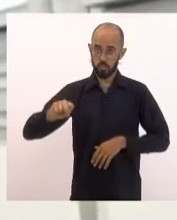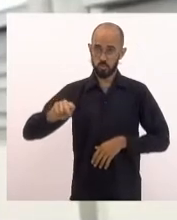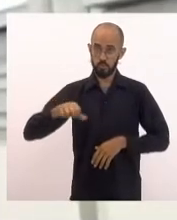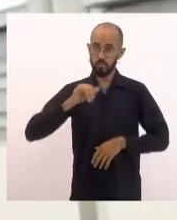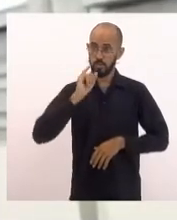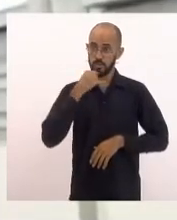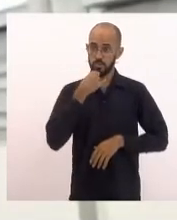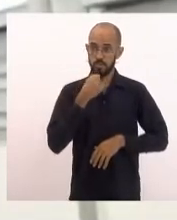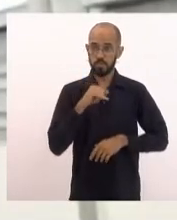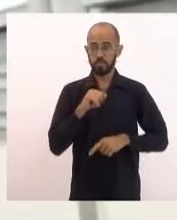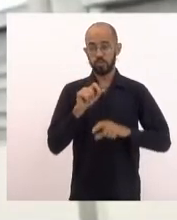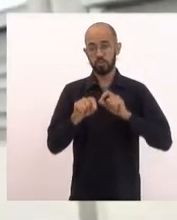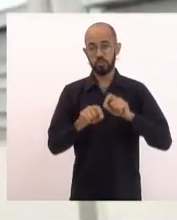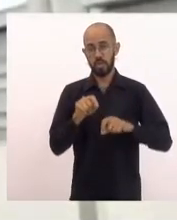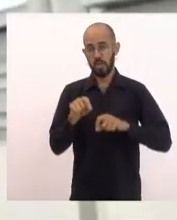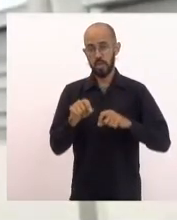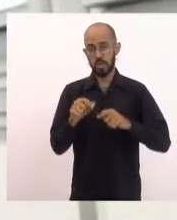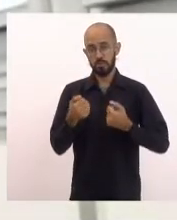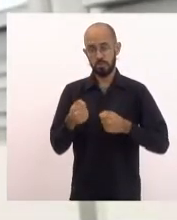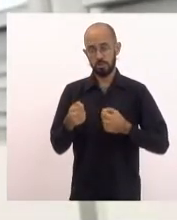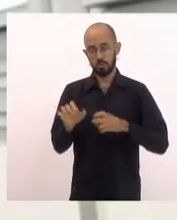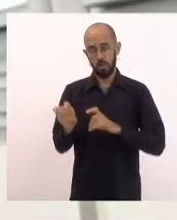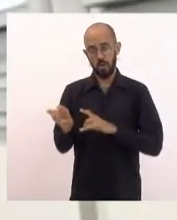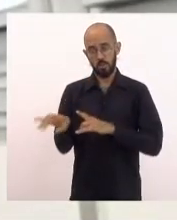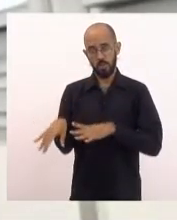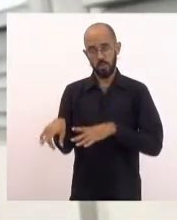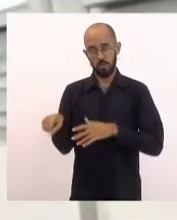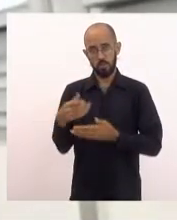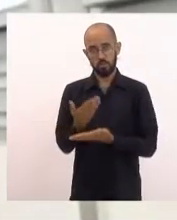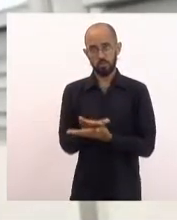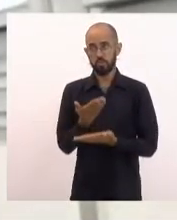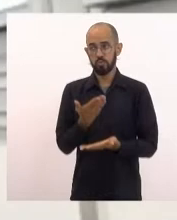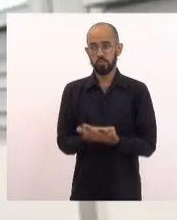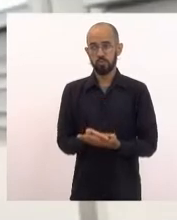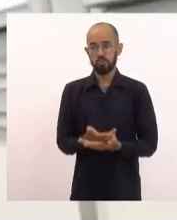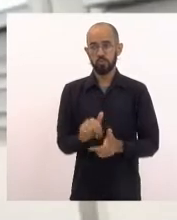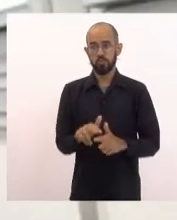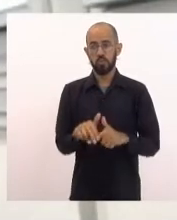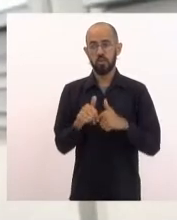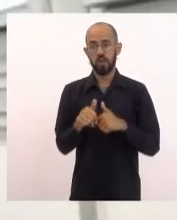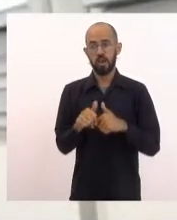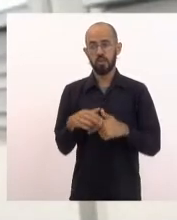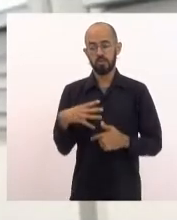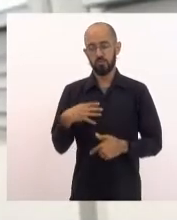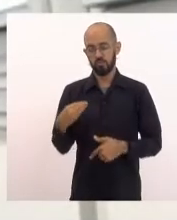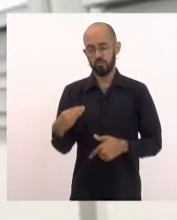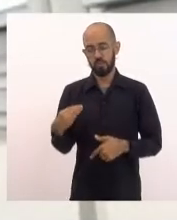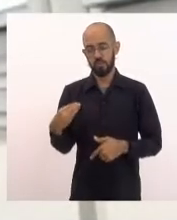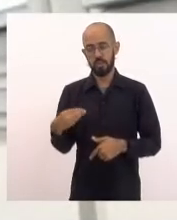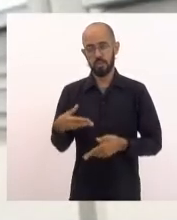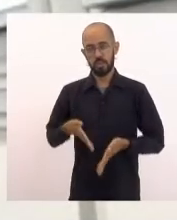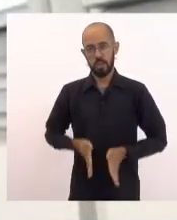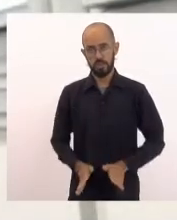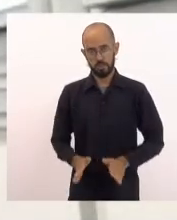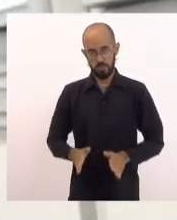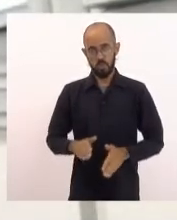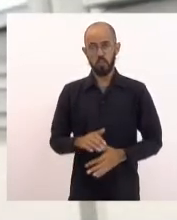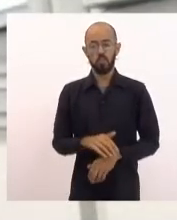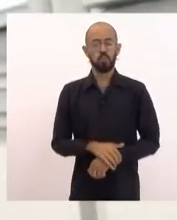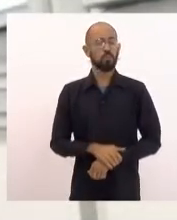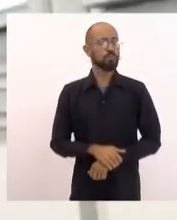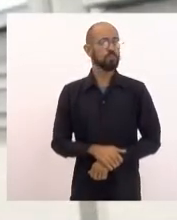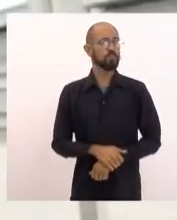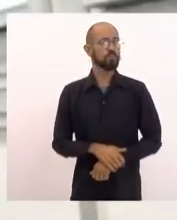teve que, nesse período, abandonar os estudos porque teve a sua filha, Luiara. Então,